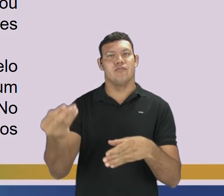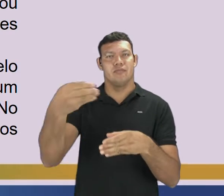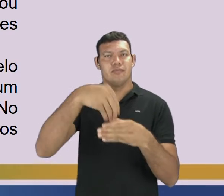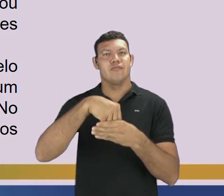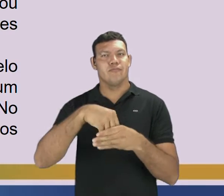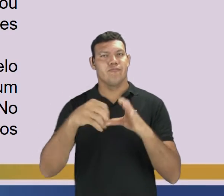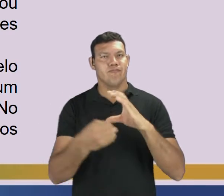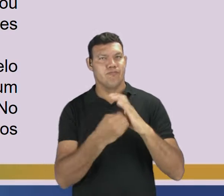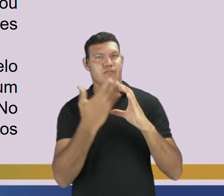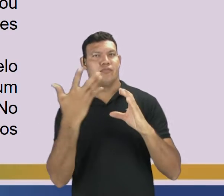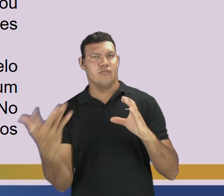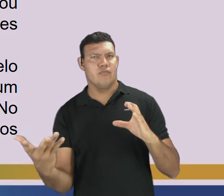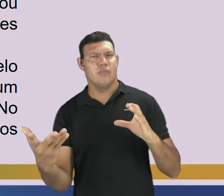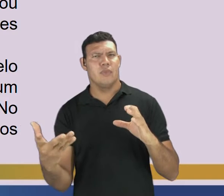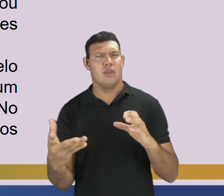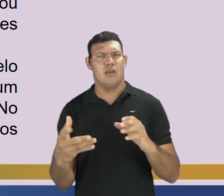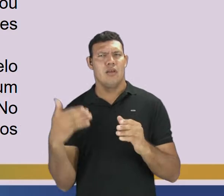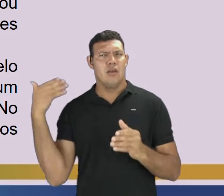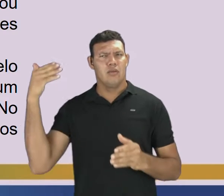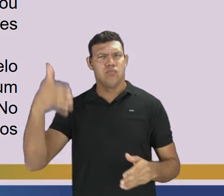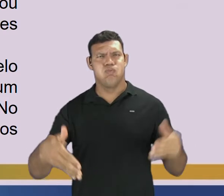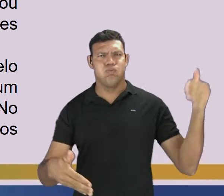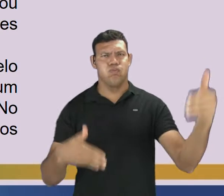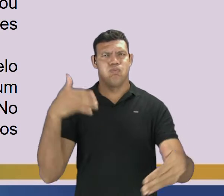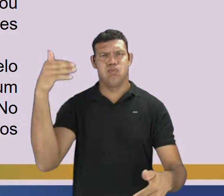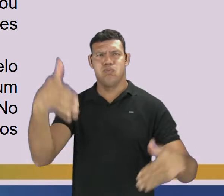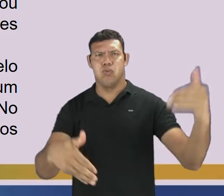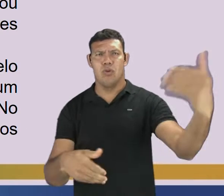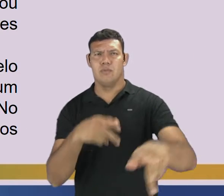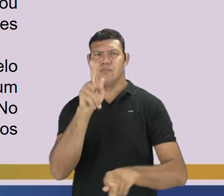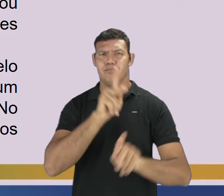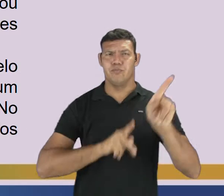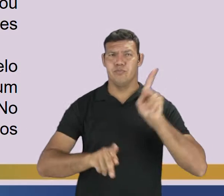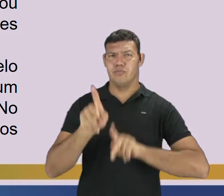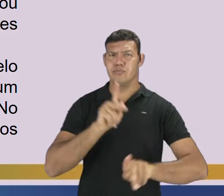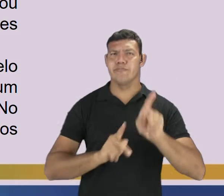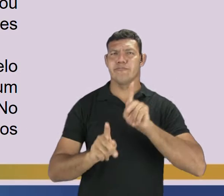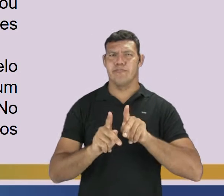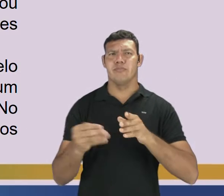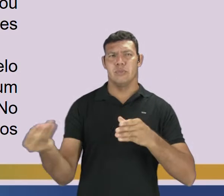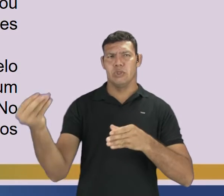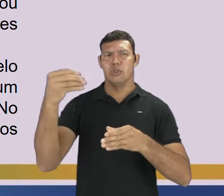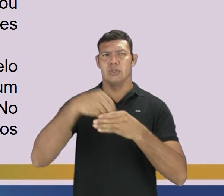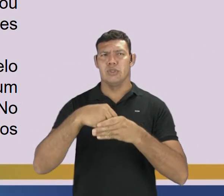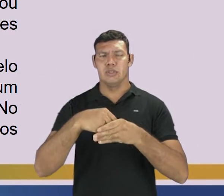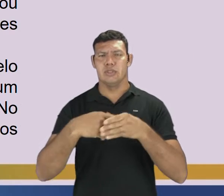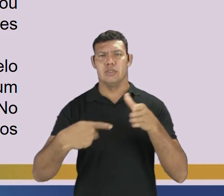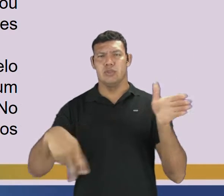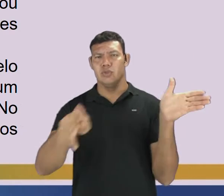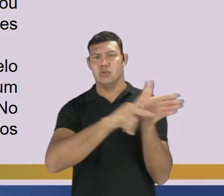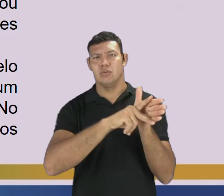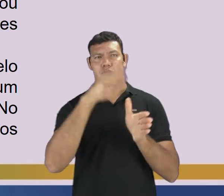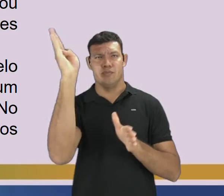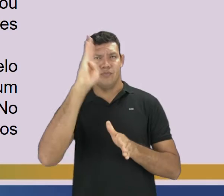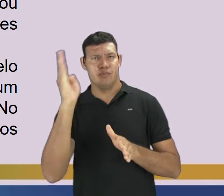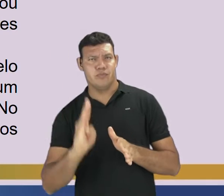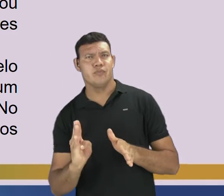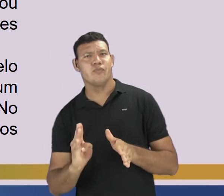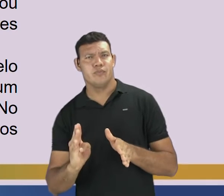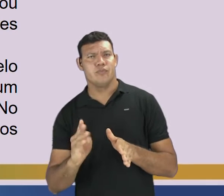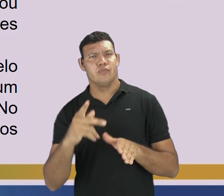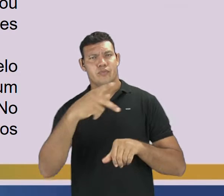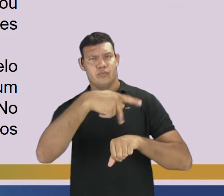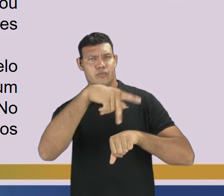estado. No Brasil, cerca de 40% dos habitantes residem fora dos municípios que nasceram. Então, a gente vê